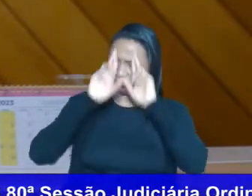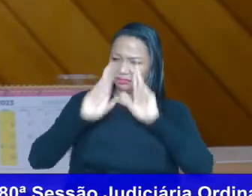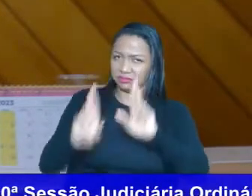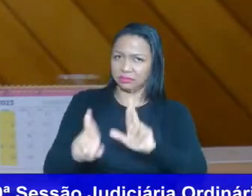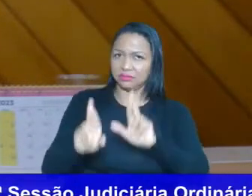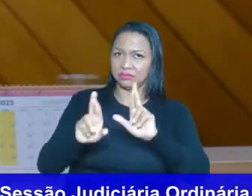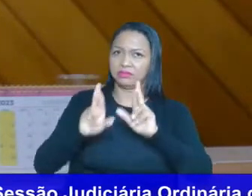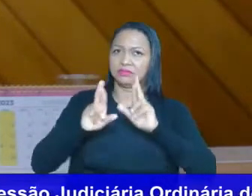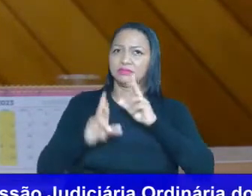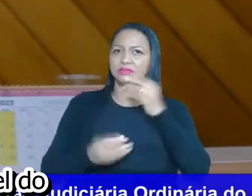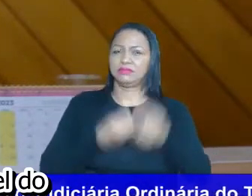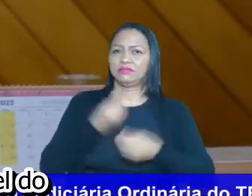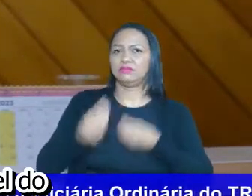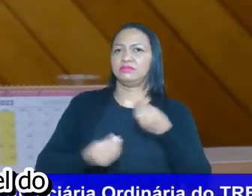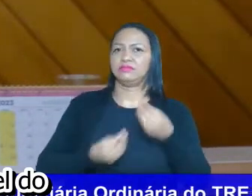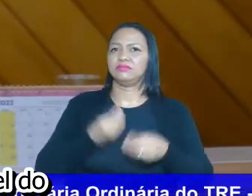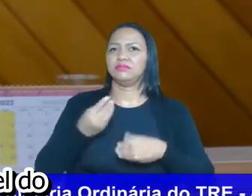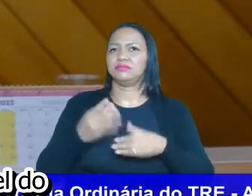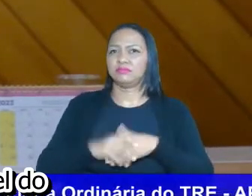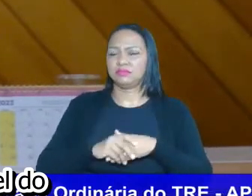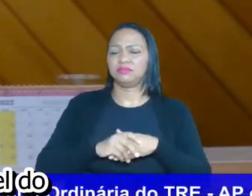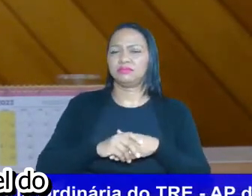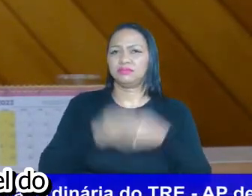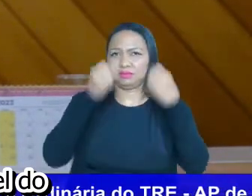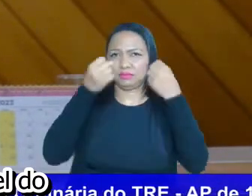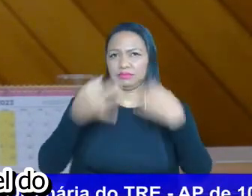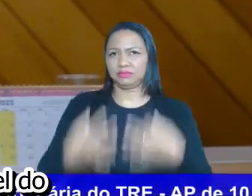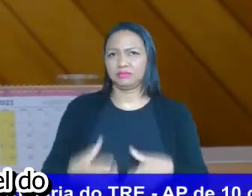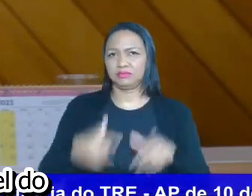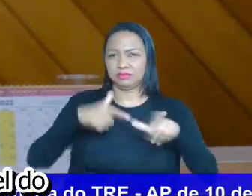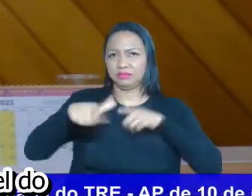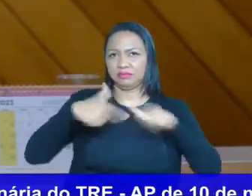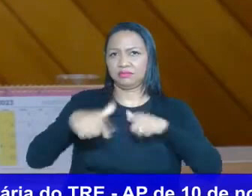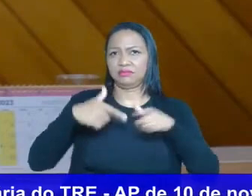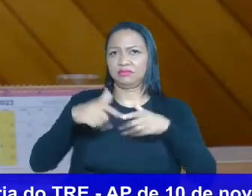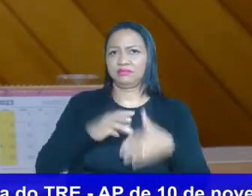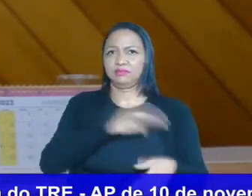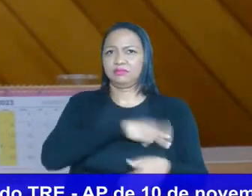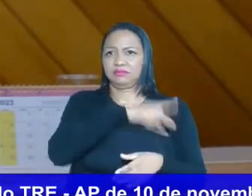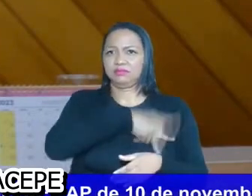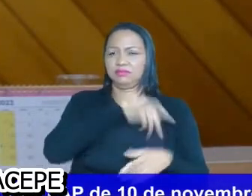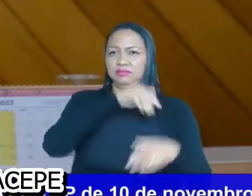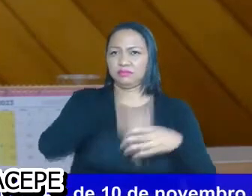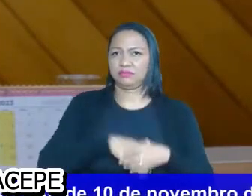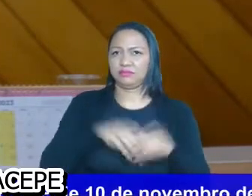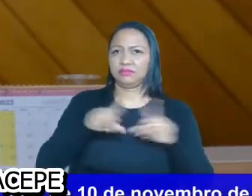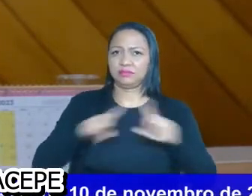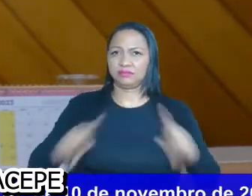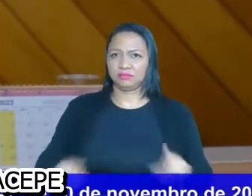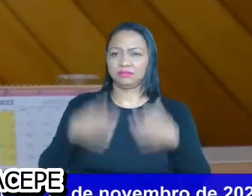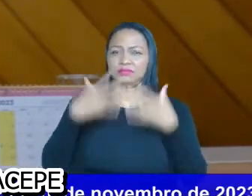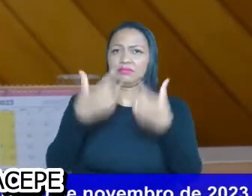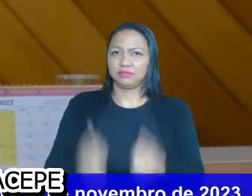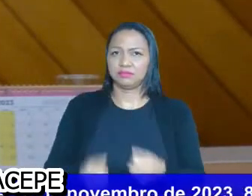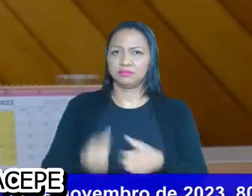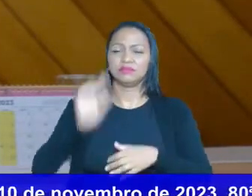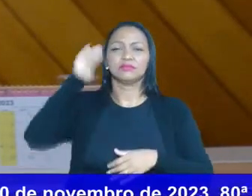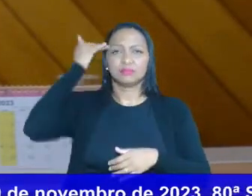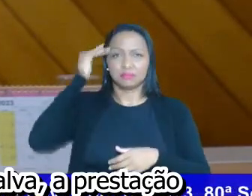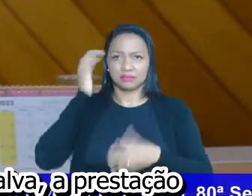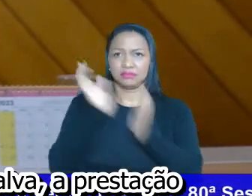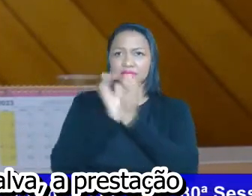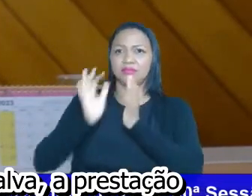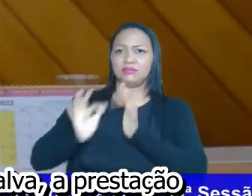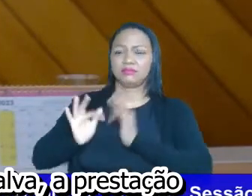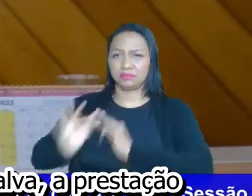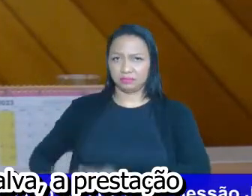respeitando, conforme digo e faço questão de ressaltar, o trabalho e o papel do Ministério Público Eleitoral, mas eu estou acolhendo o entendimento do NACEP,